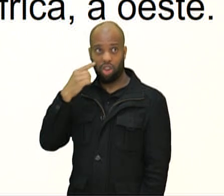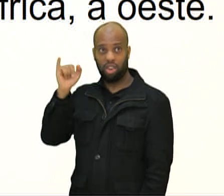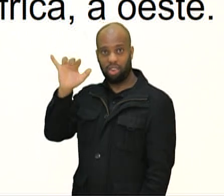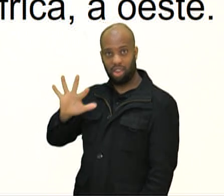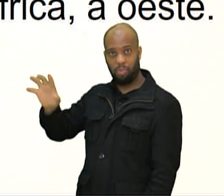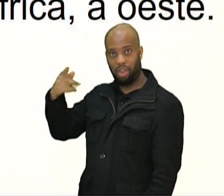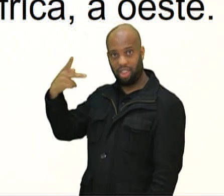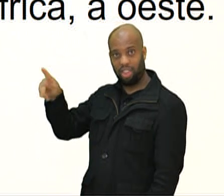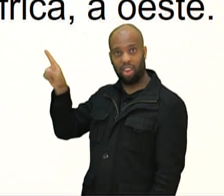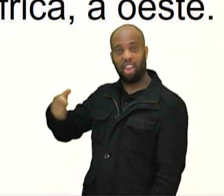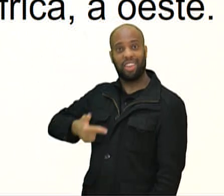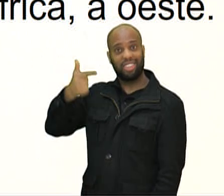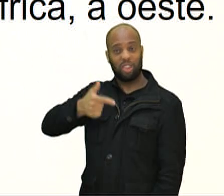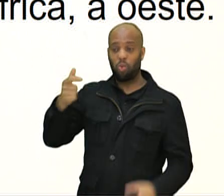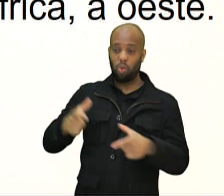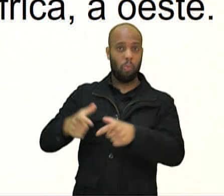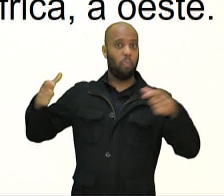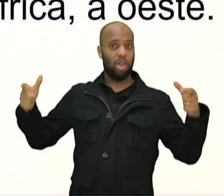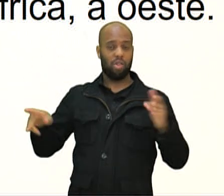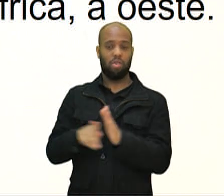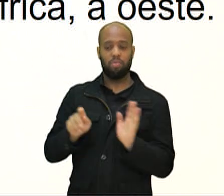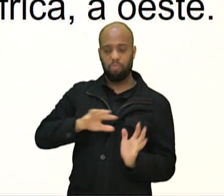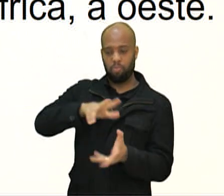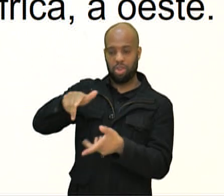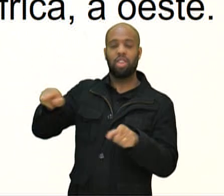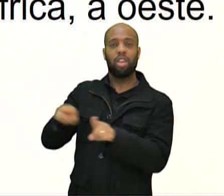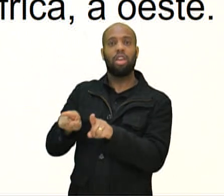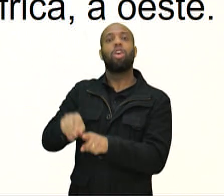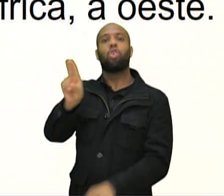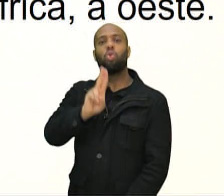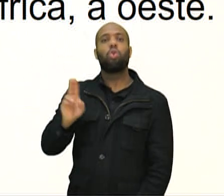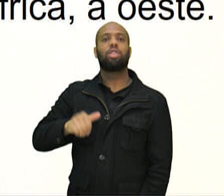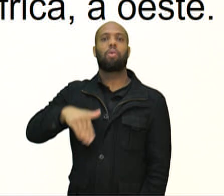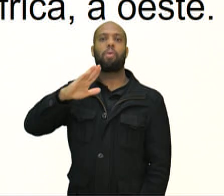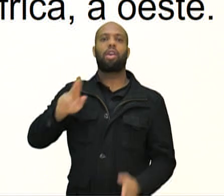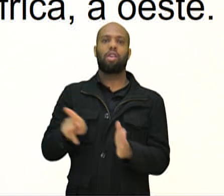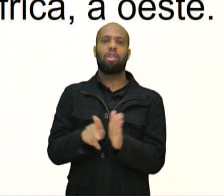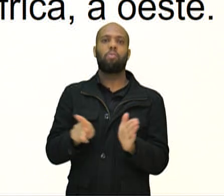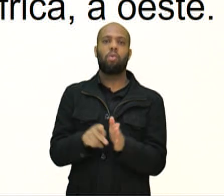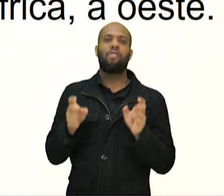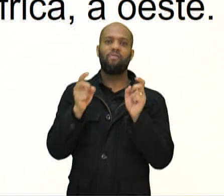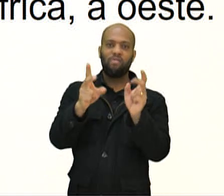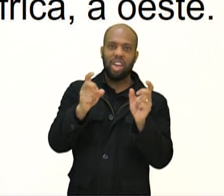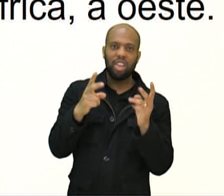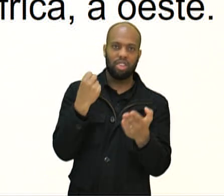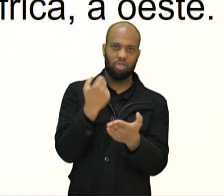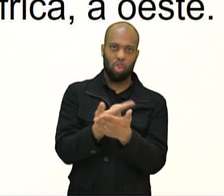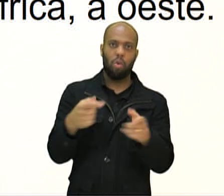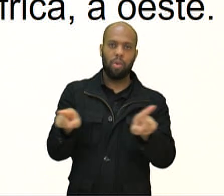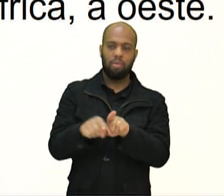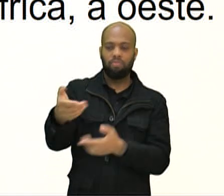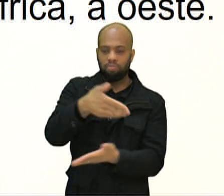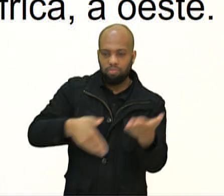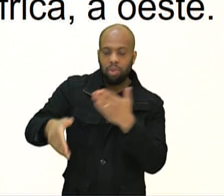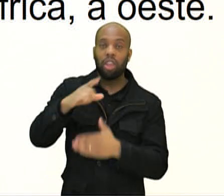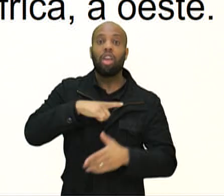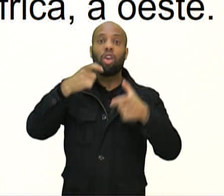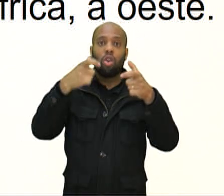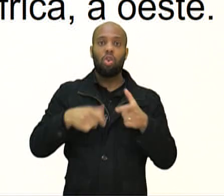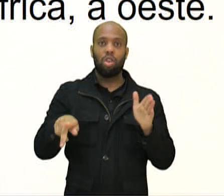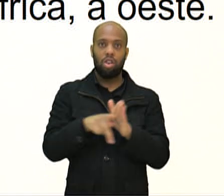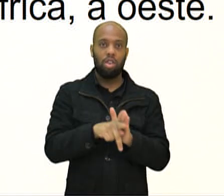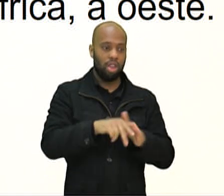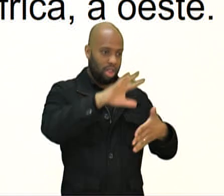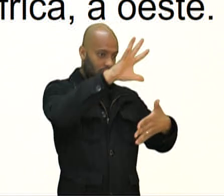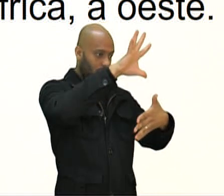e é o segundo maior oceano do planeta e é também o mais utilizado comercialmente, localizado entre a América